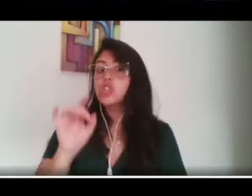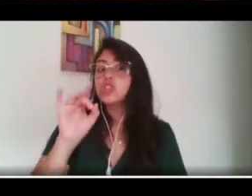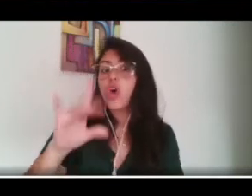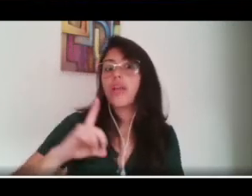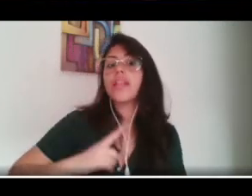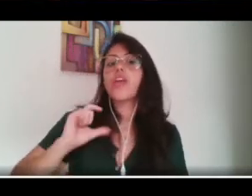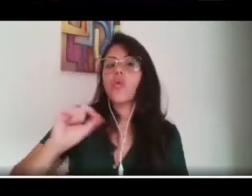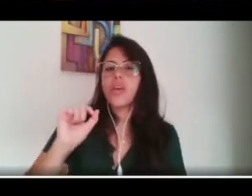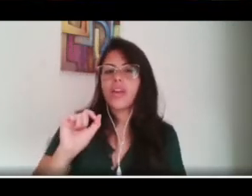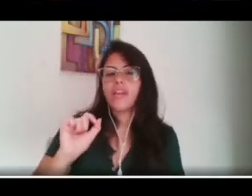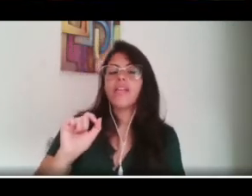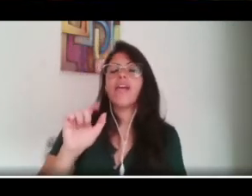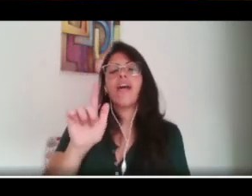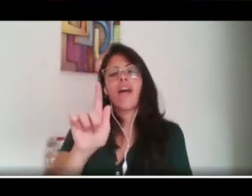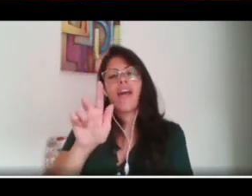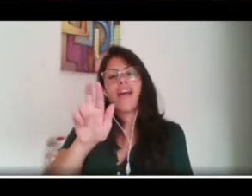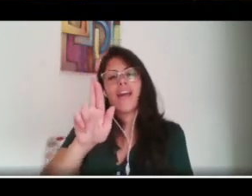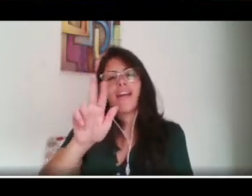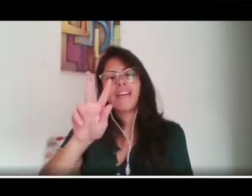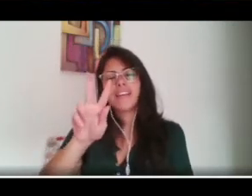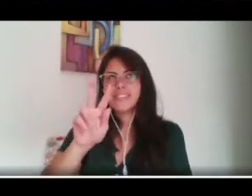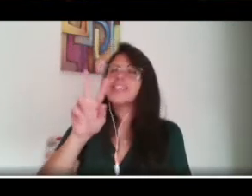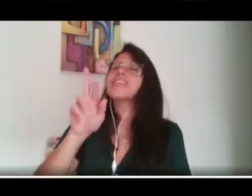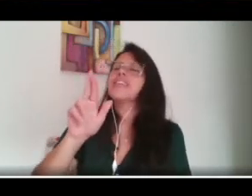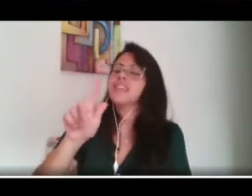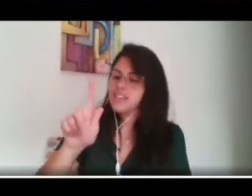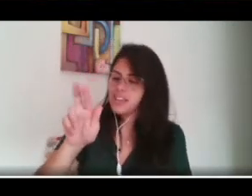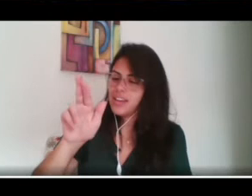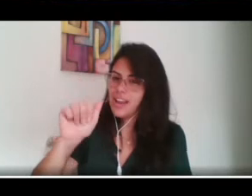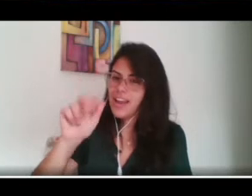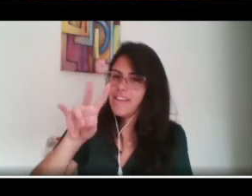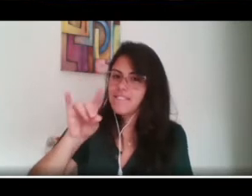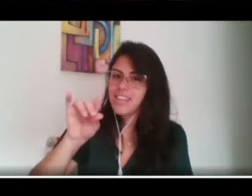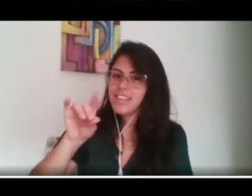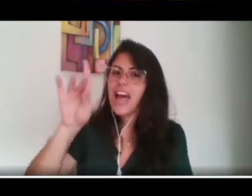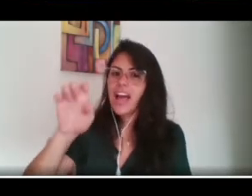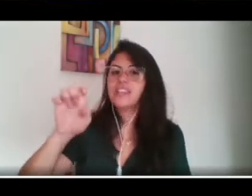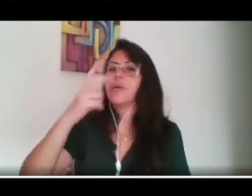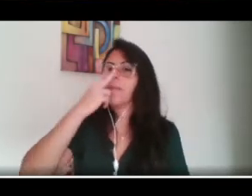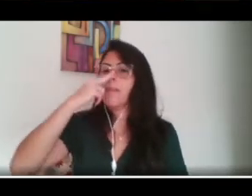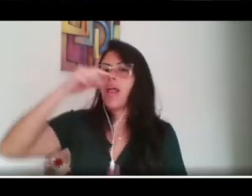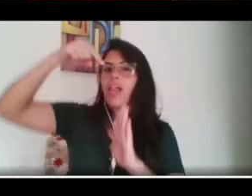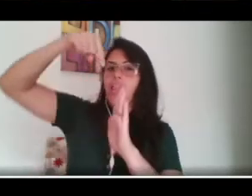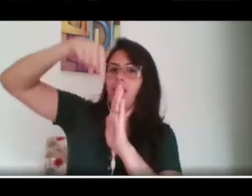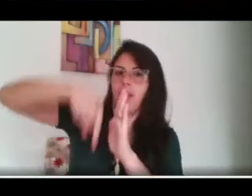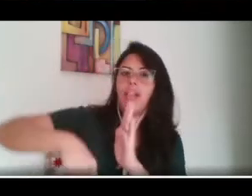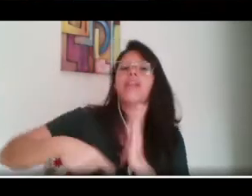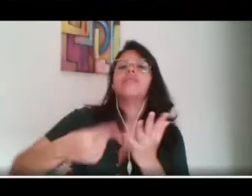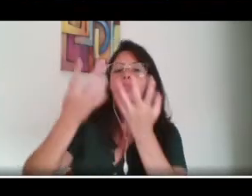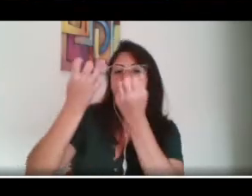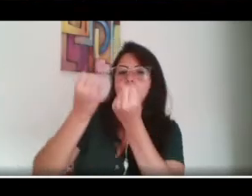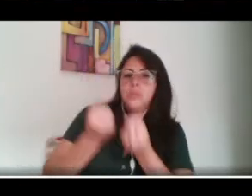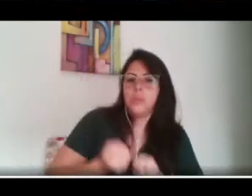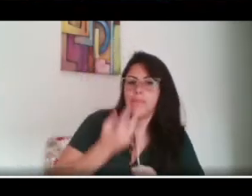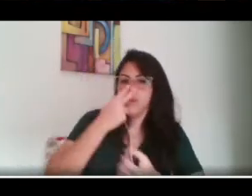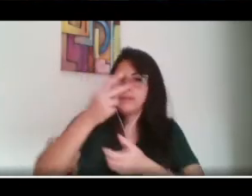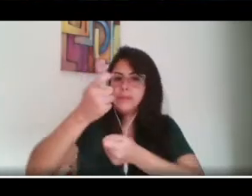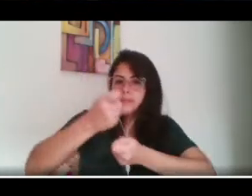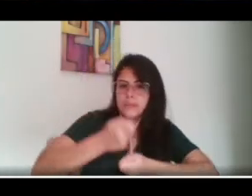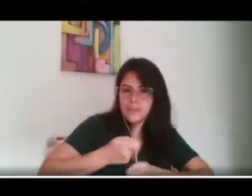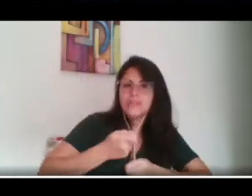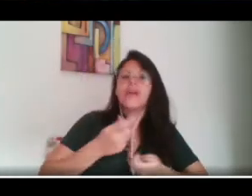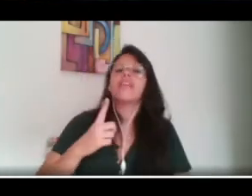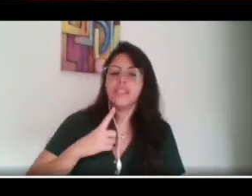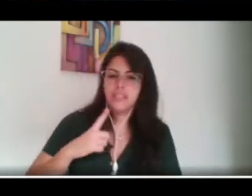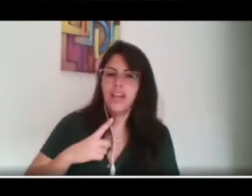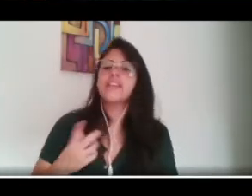a segunda aproximação, ela tem a ver com a direção dessa força. Você vai supor que você está suficientemente próximo